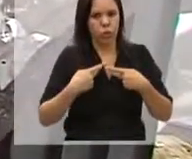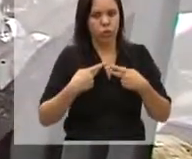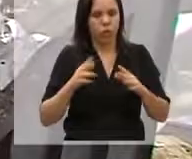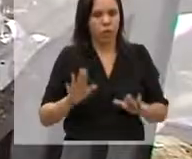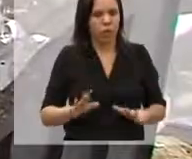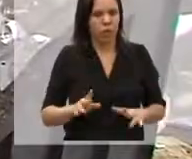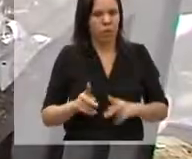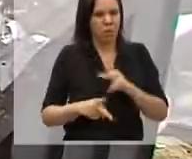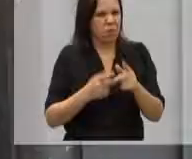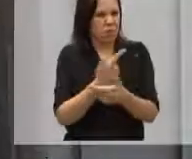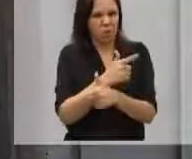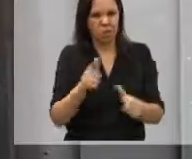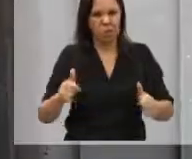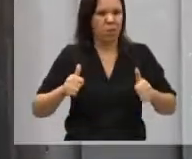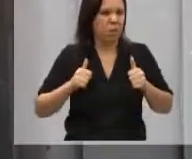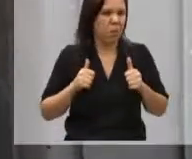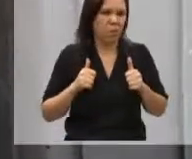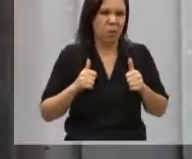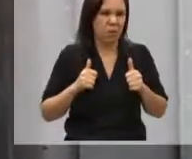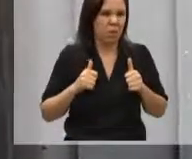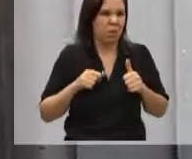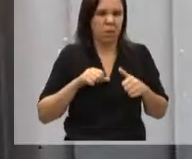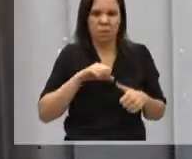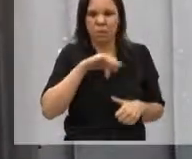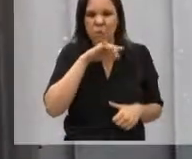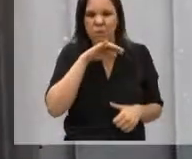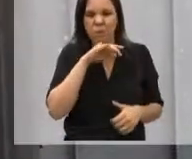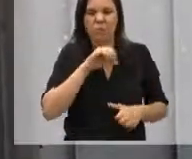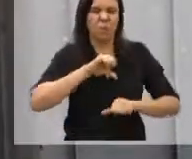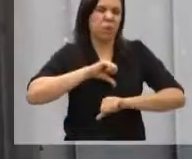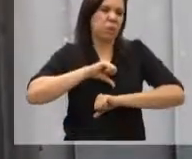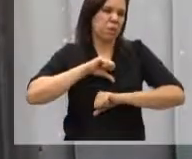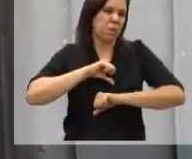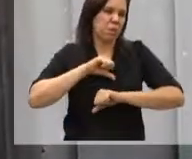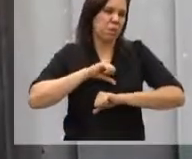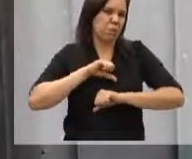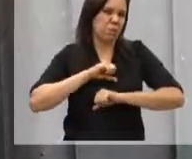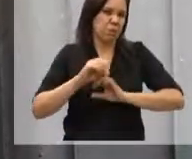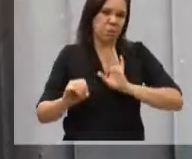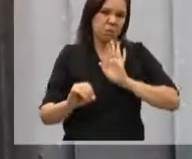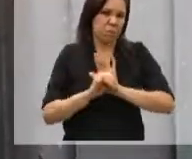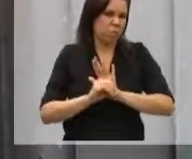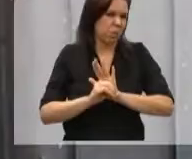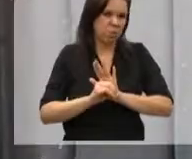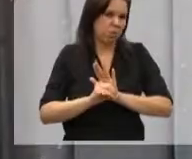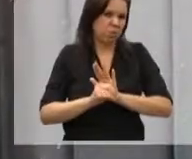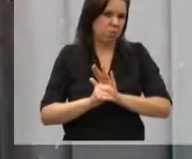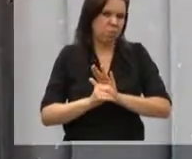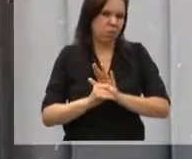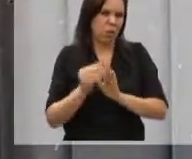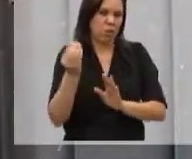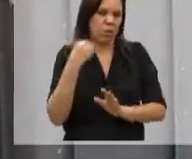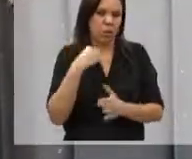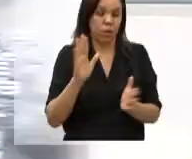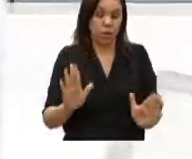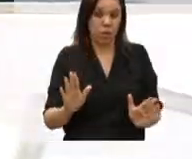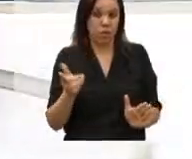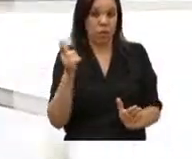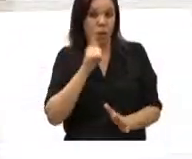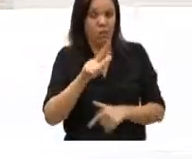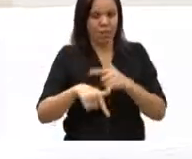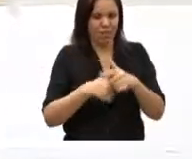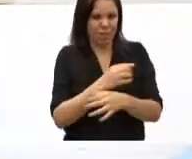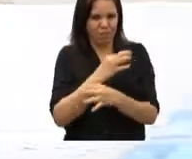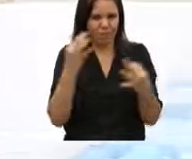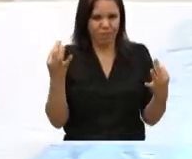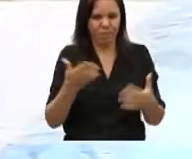não está sem serviço, ela perde muito mais que isso. Ela perde a sua própria identidade, né? Então, resgatando a sua dignidade